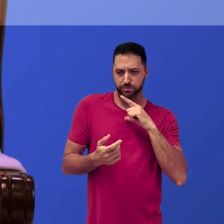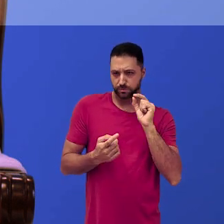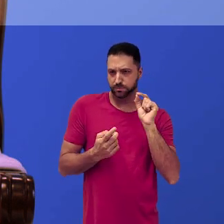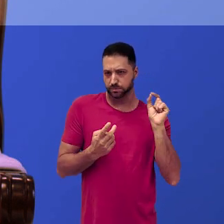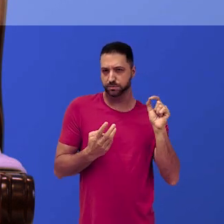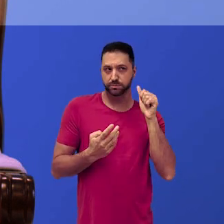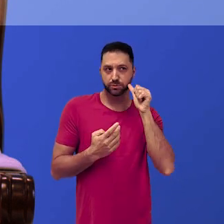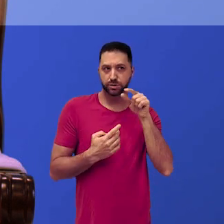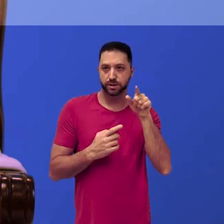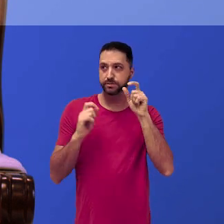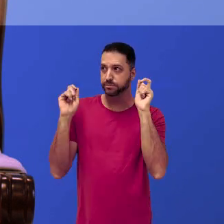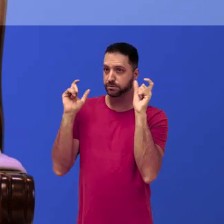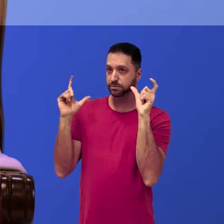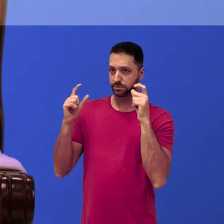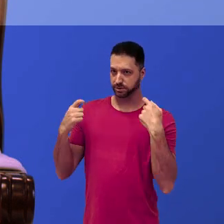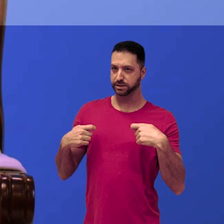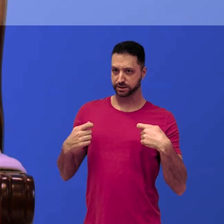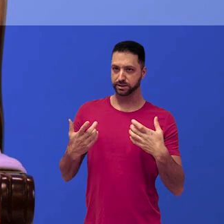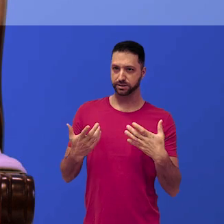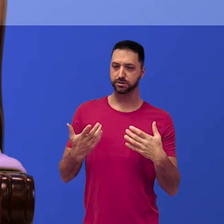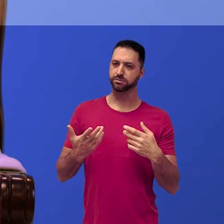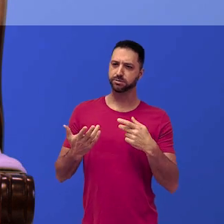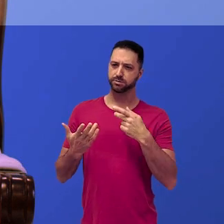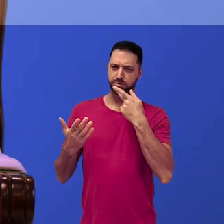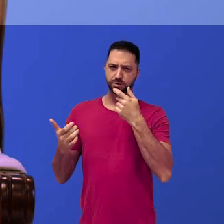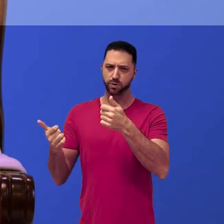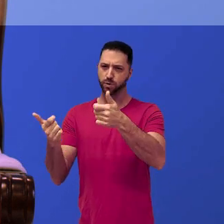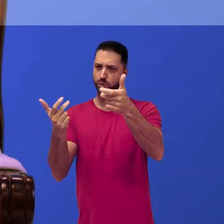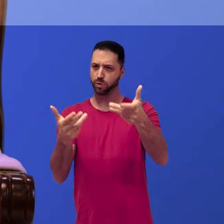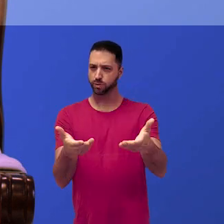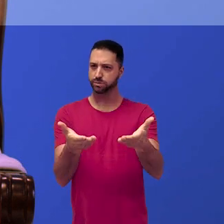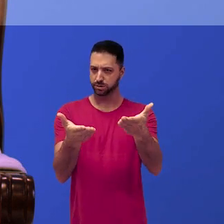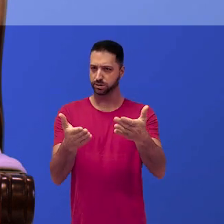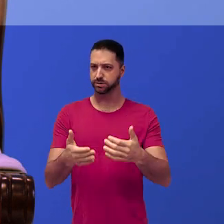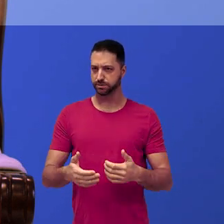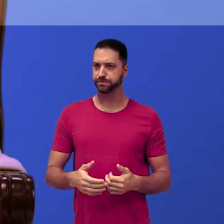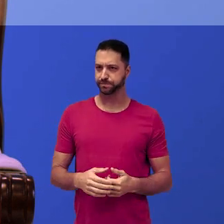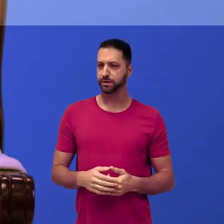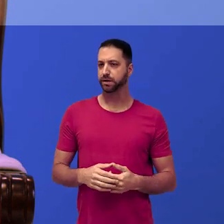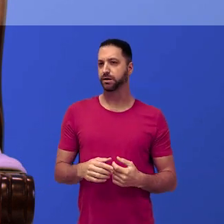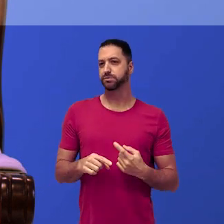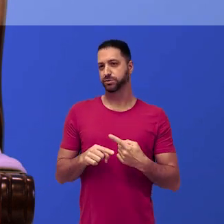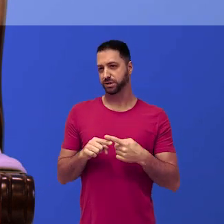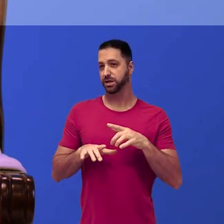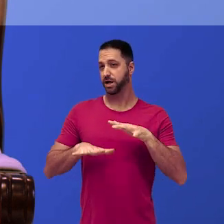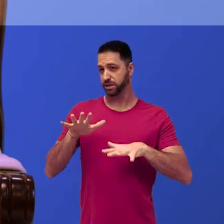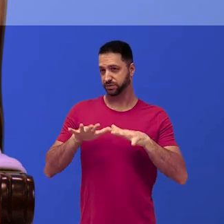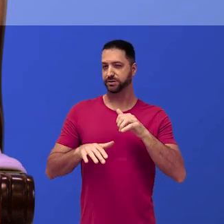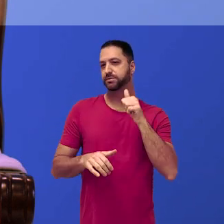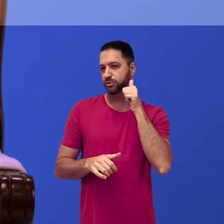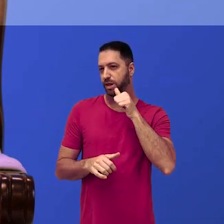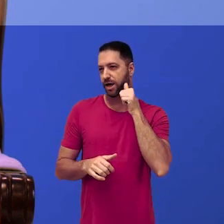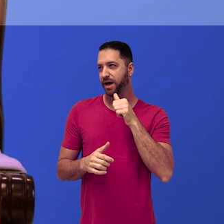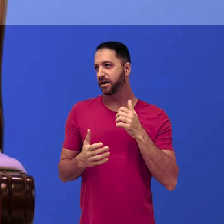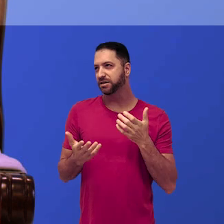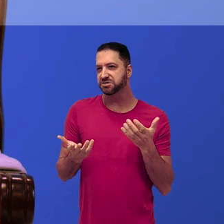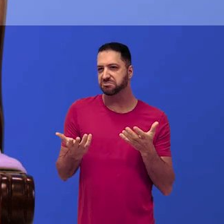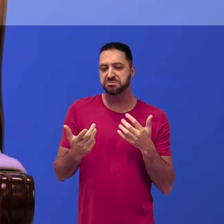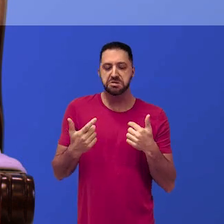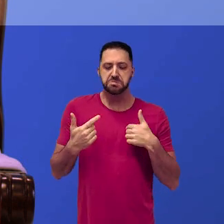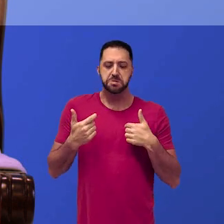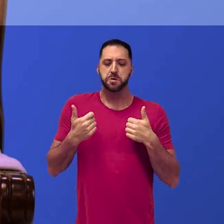que deixa também as mulheres em alerta, né? Queria que você falasse desses, porque às vezes tem aquelas mulheres